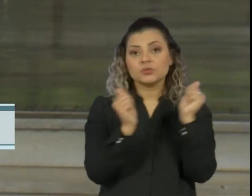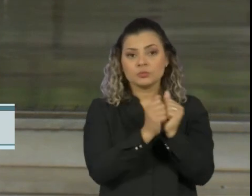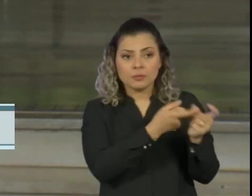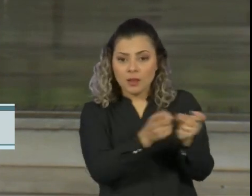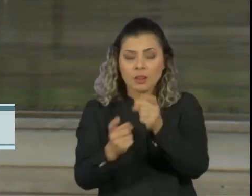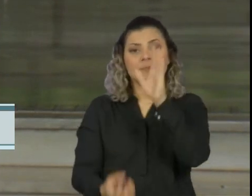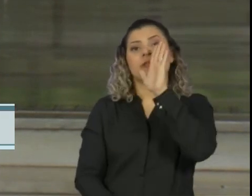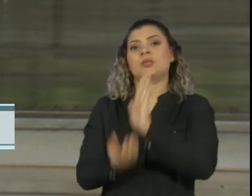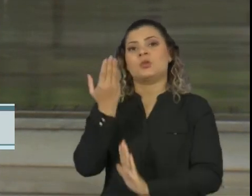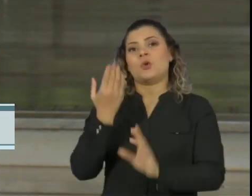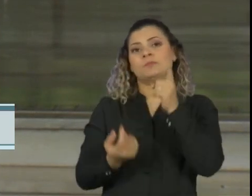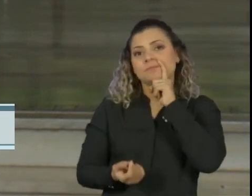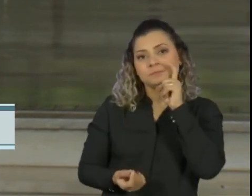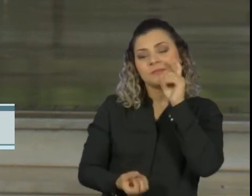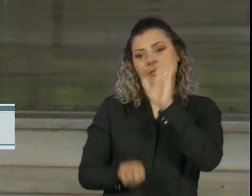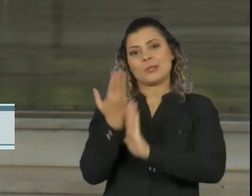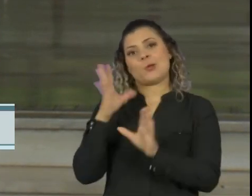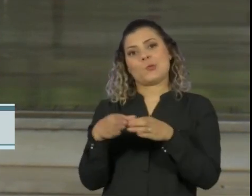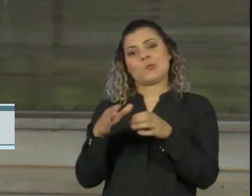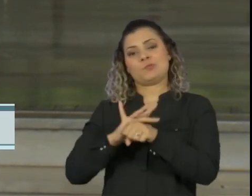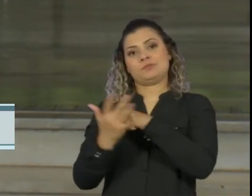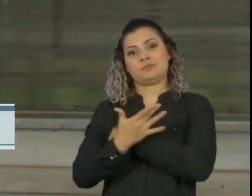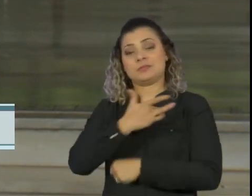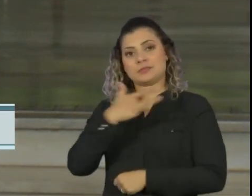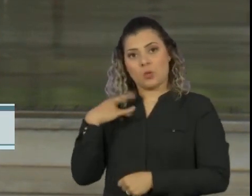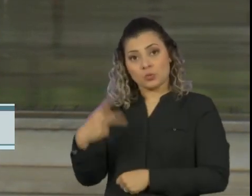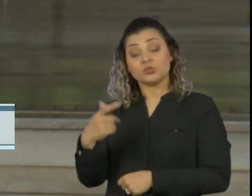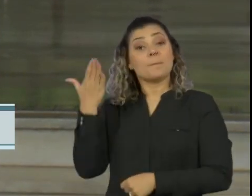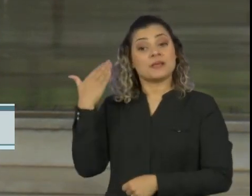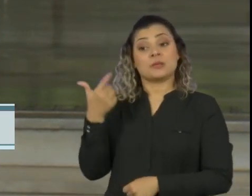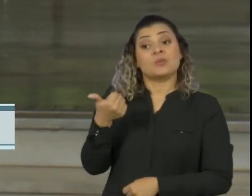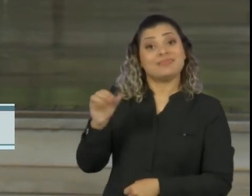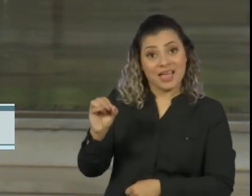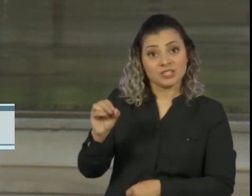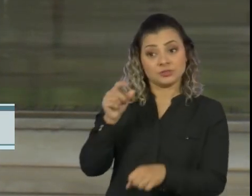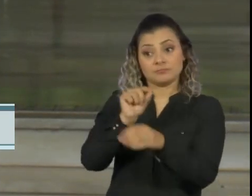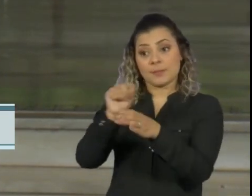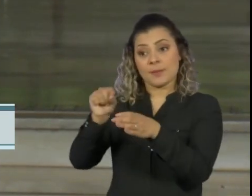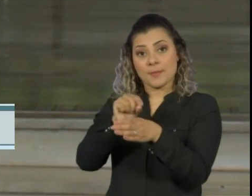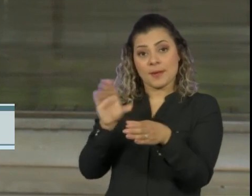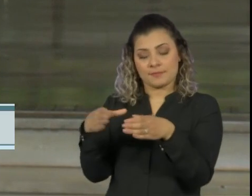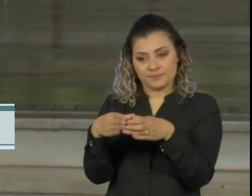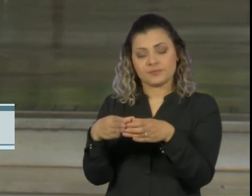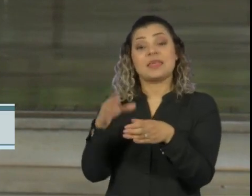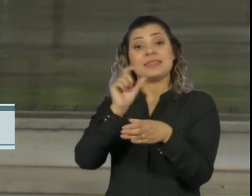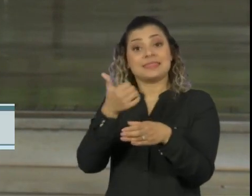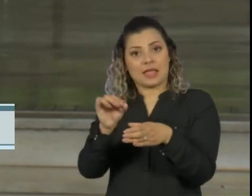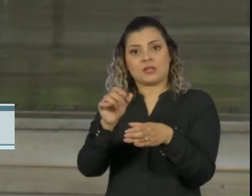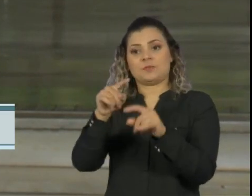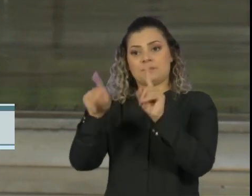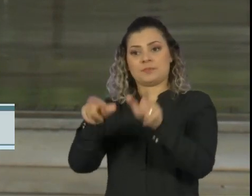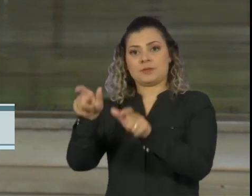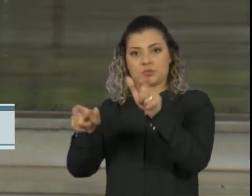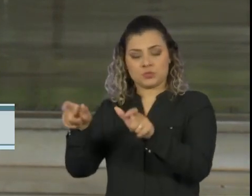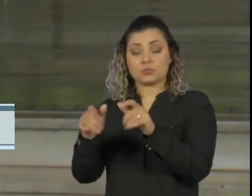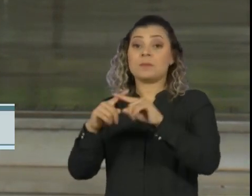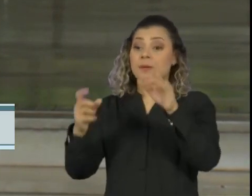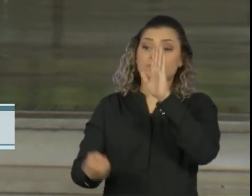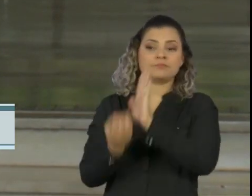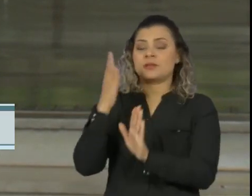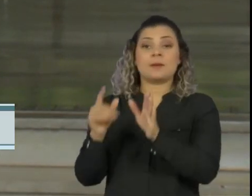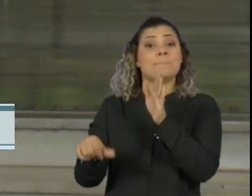Contingência do Covid-19, naquele momento com 10 membros. No mesmo dia em que tivemos o primeiro caso constatado aqui no Brasil, e foi o primeiro